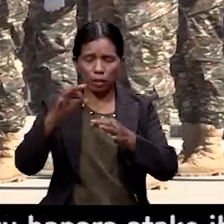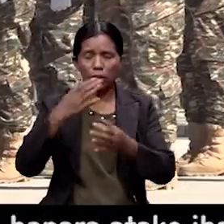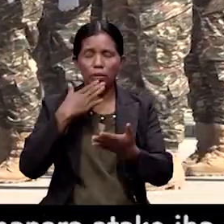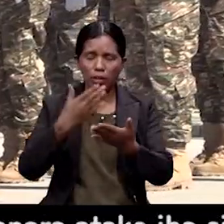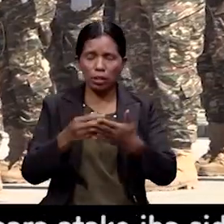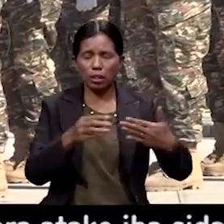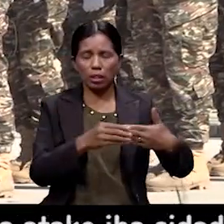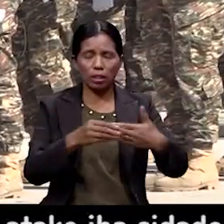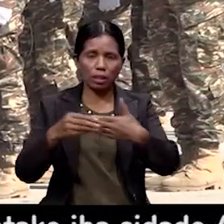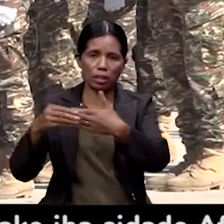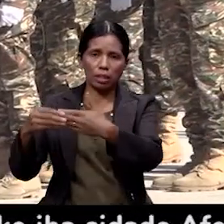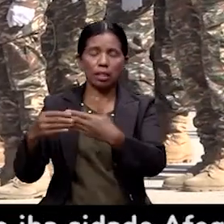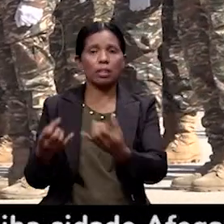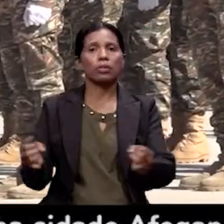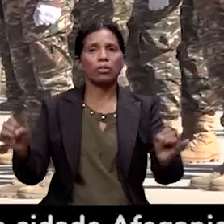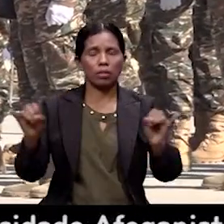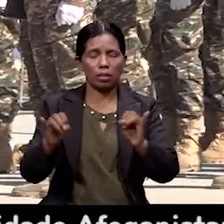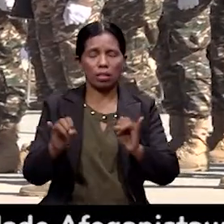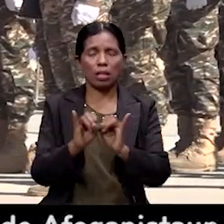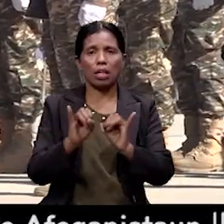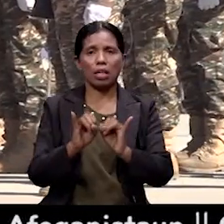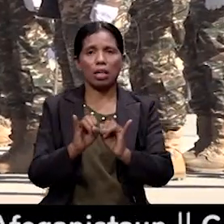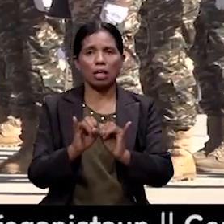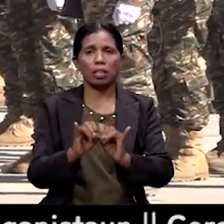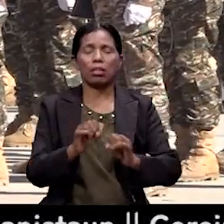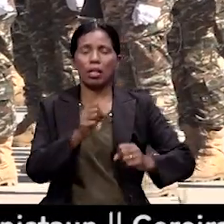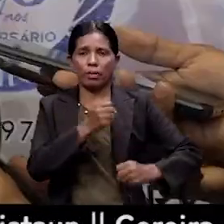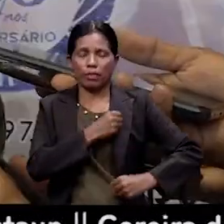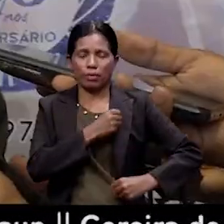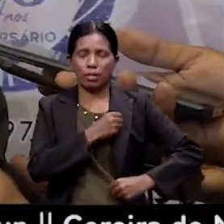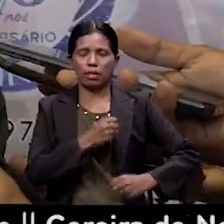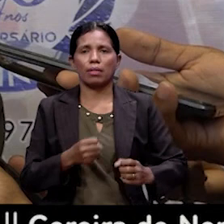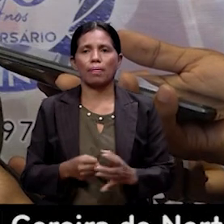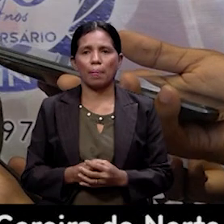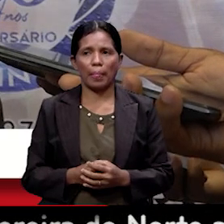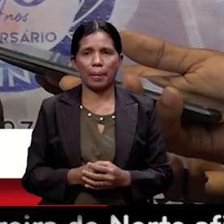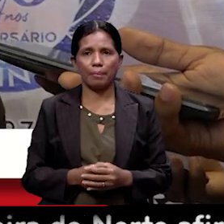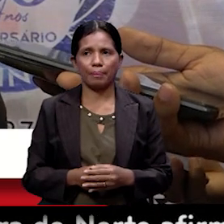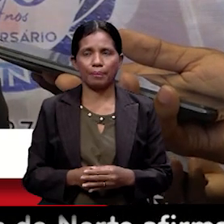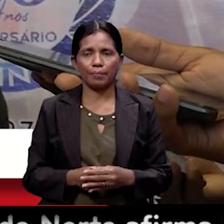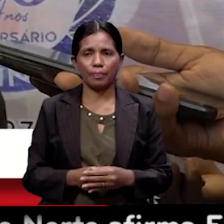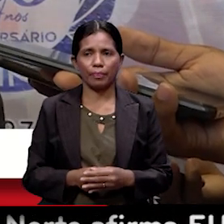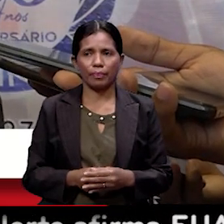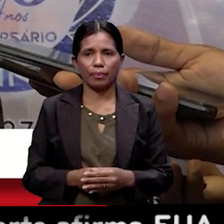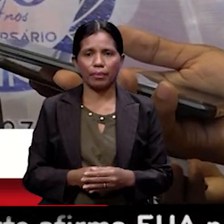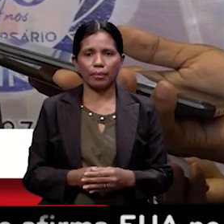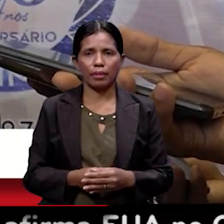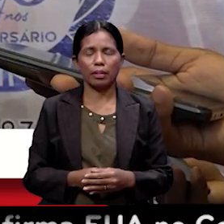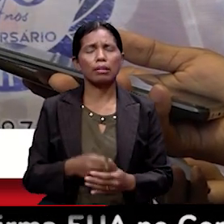institusi FIF DTL. Masih ya utotu ia ontina ba reforma. Tina dala ruma tina ida nega otina